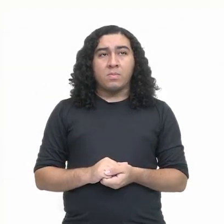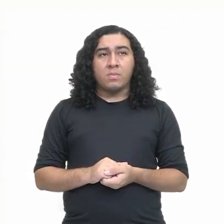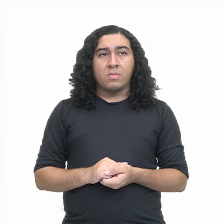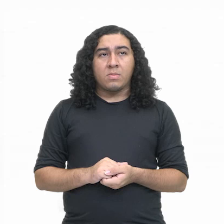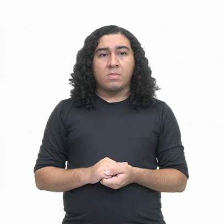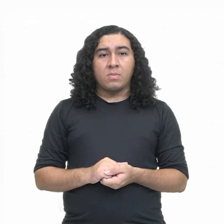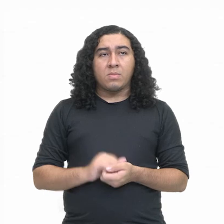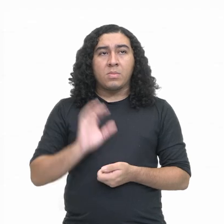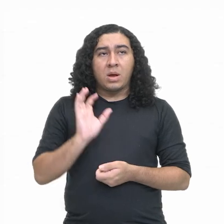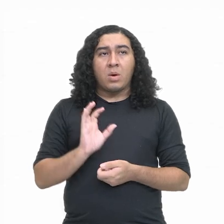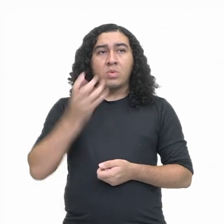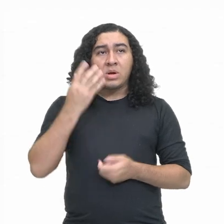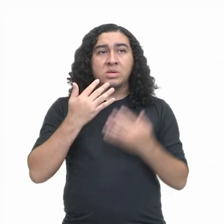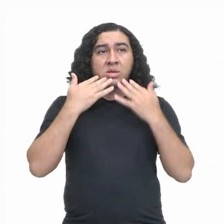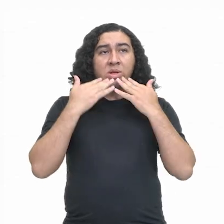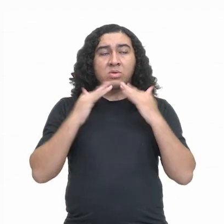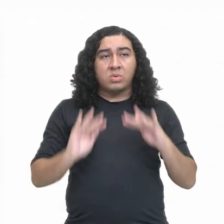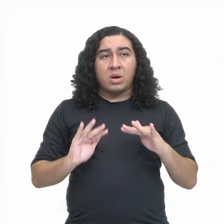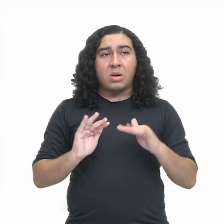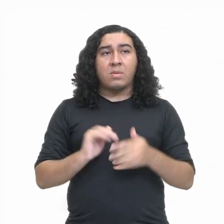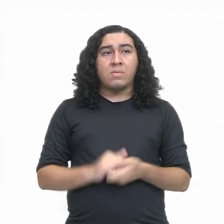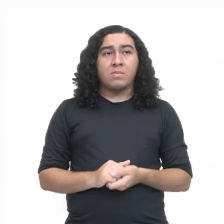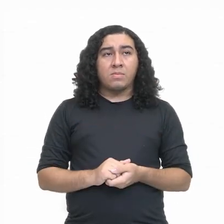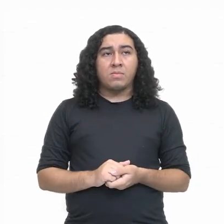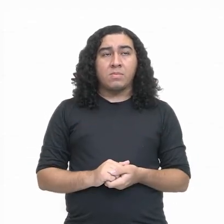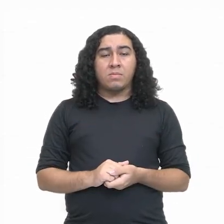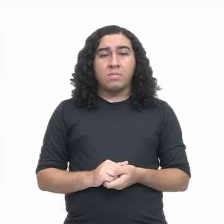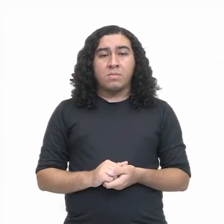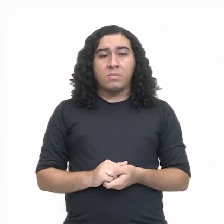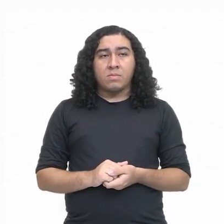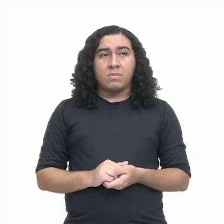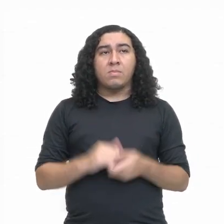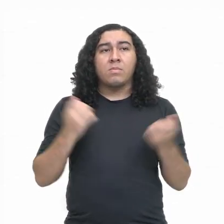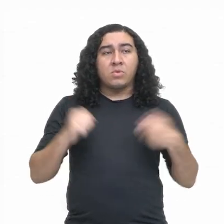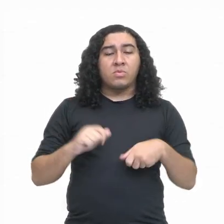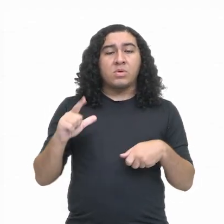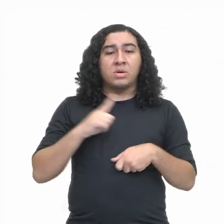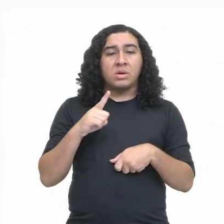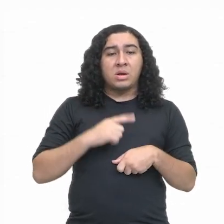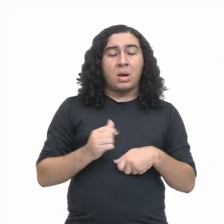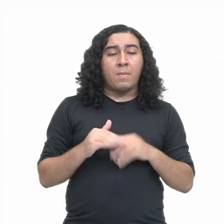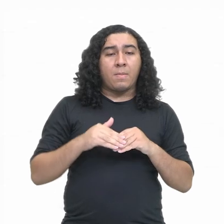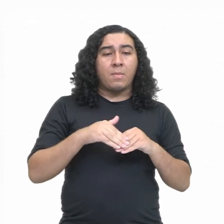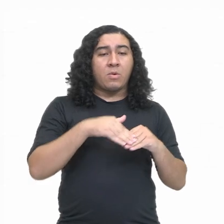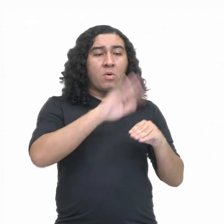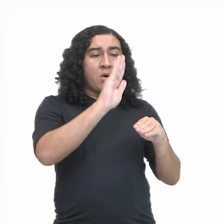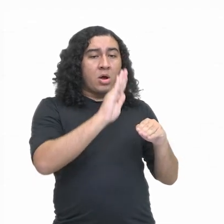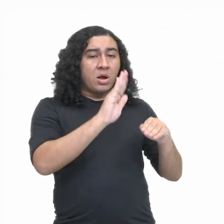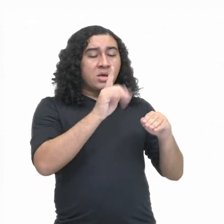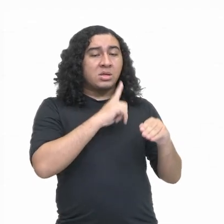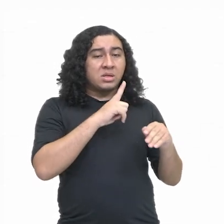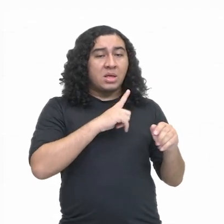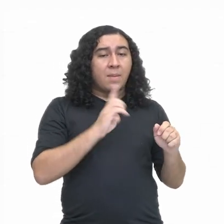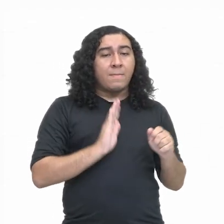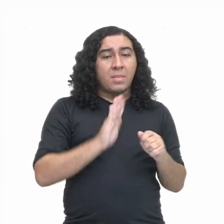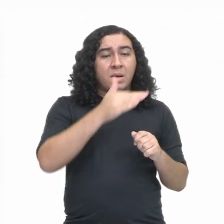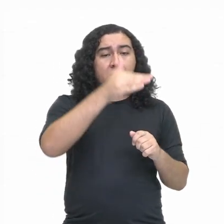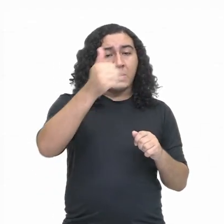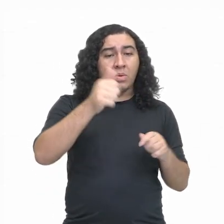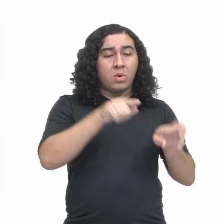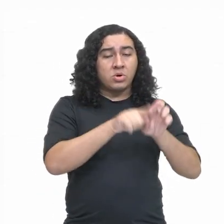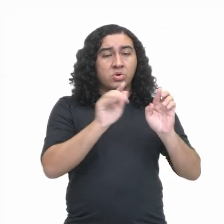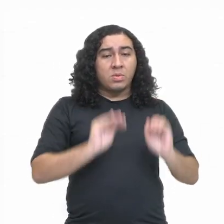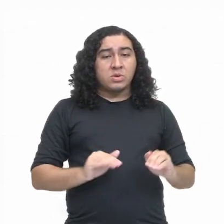acontecer naturalmente, do meio mais concentrado para o meio menos concentrado. Como a gente pode